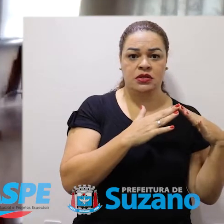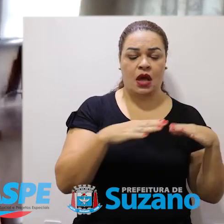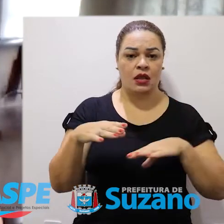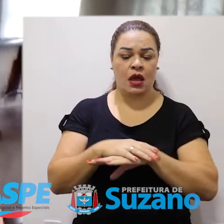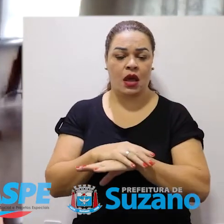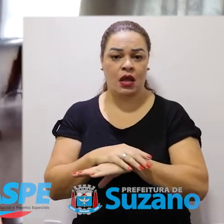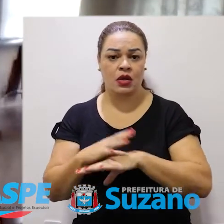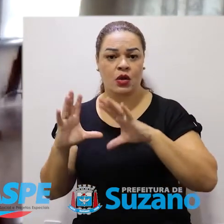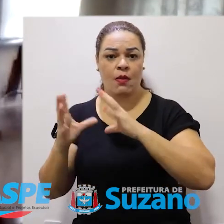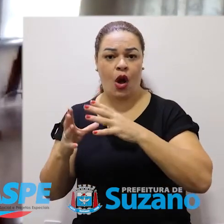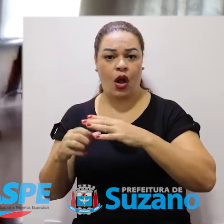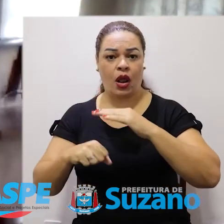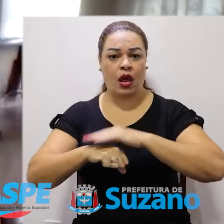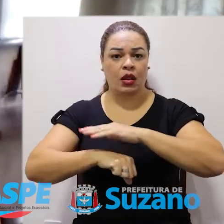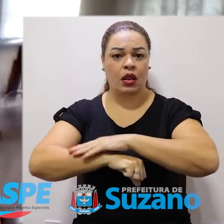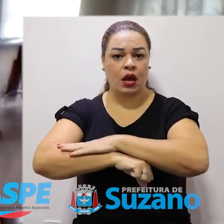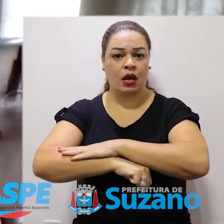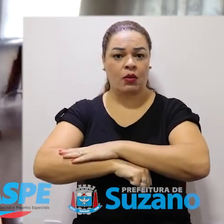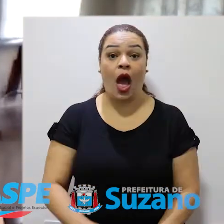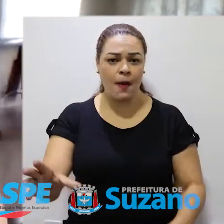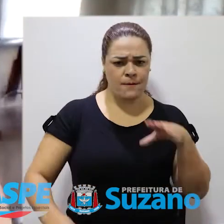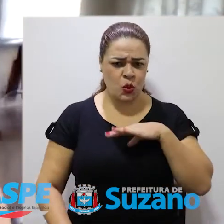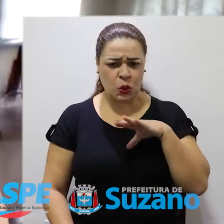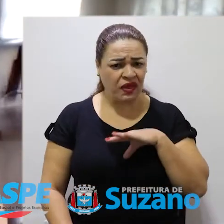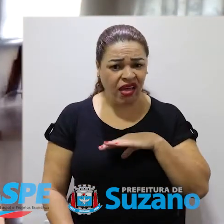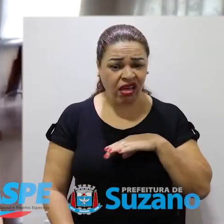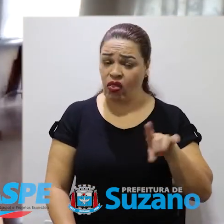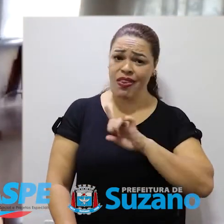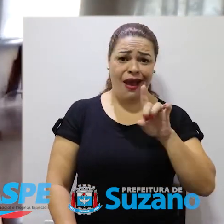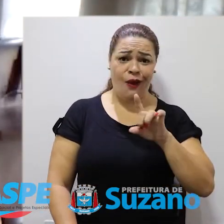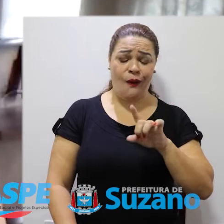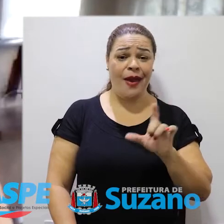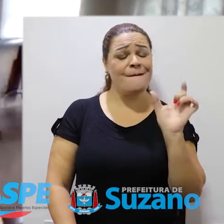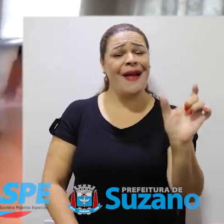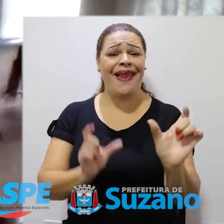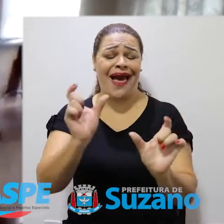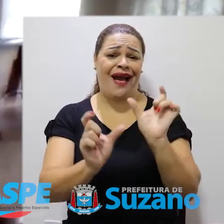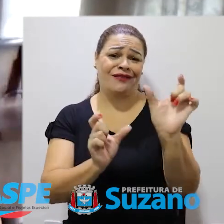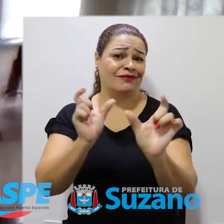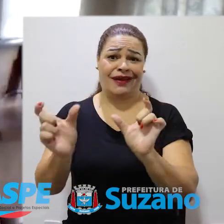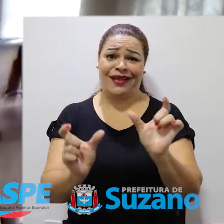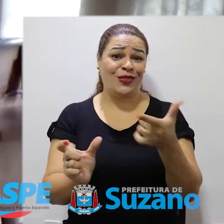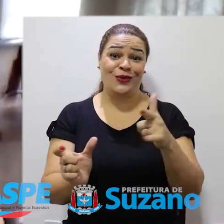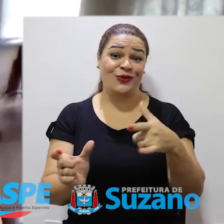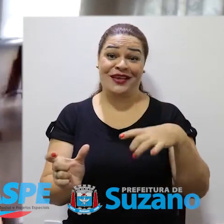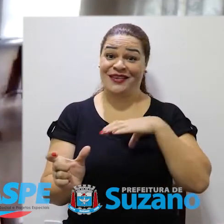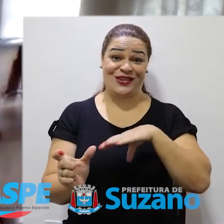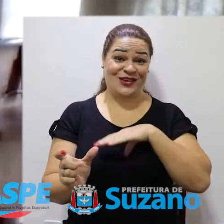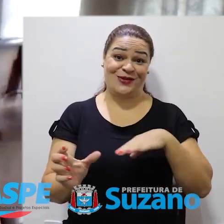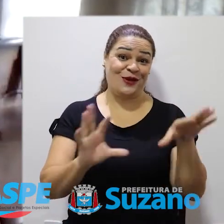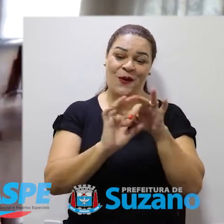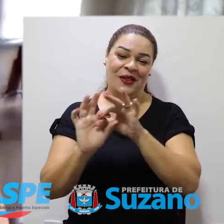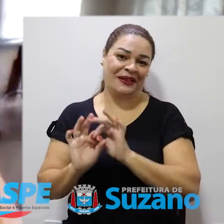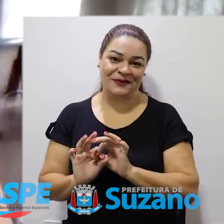tênis, bola, carro. Isso não é português. São palavras soltas, sem sentido e sem conexão e sem